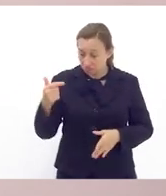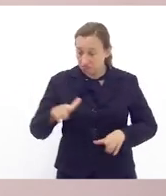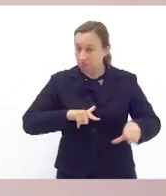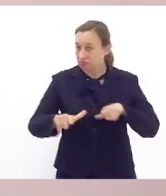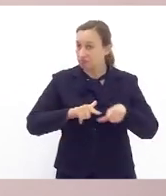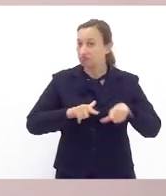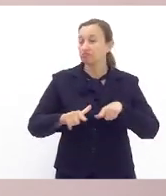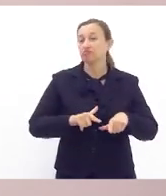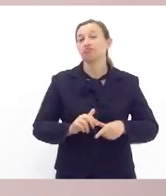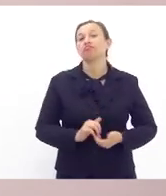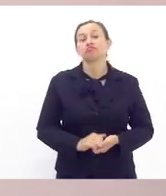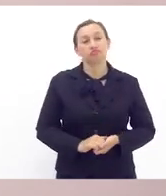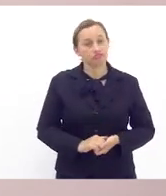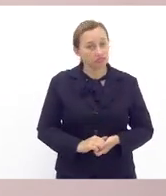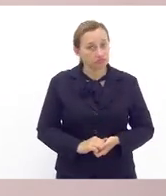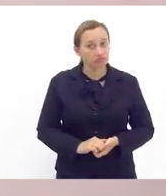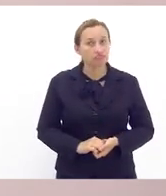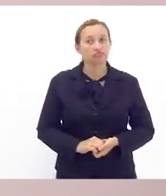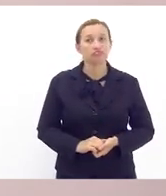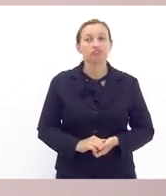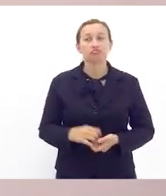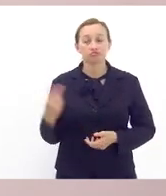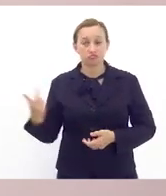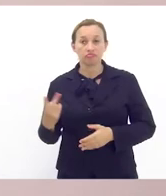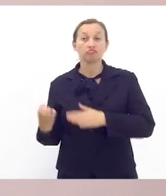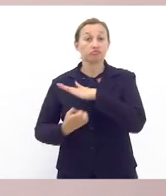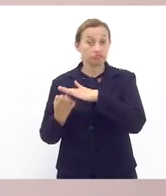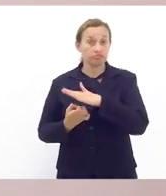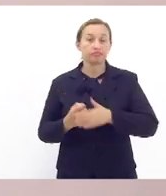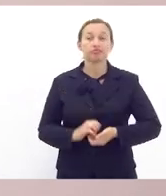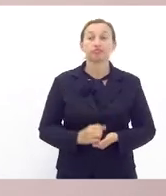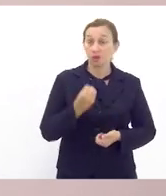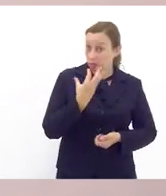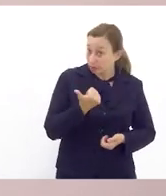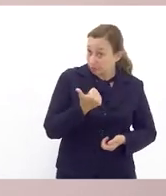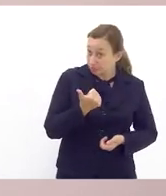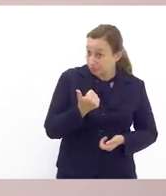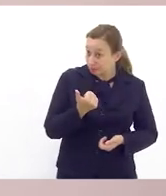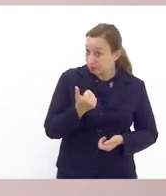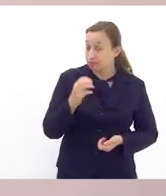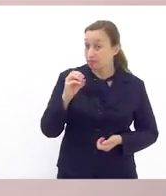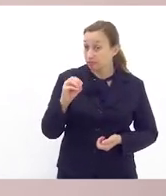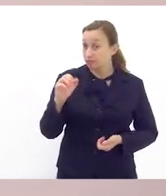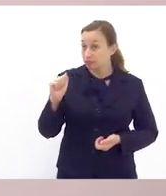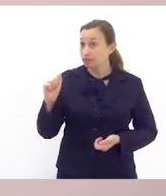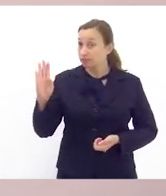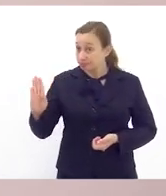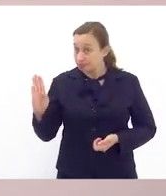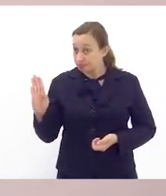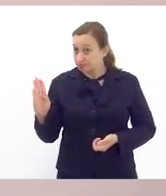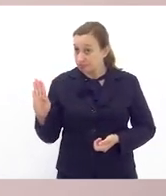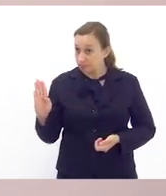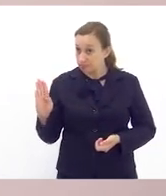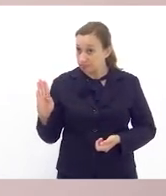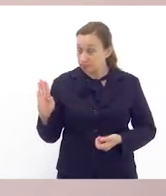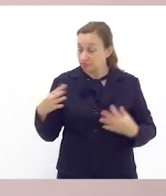de serviço dessas concessionárias tá bom a OAB está